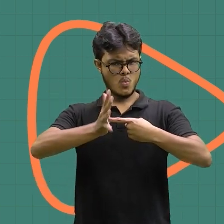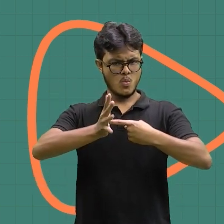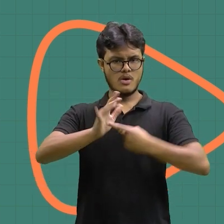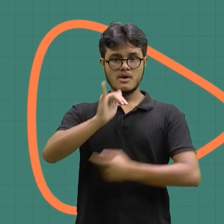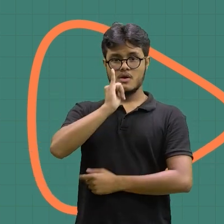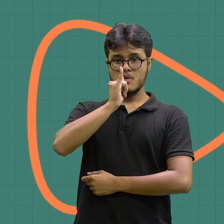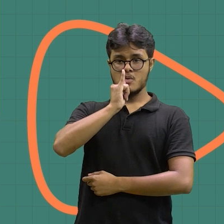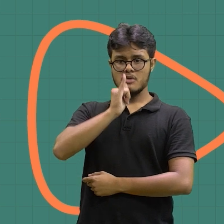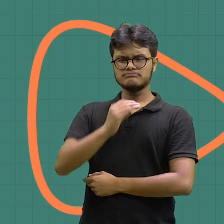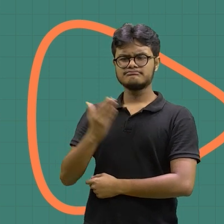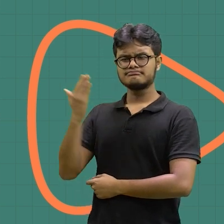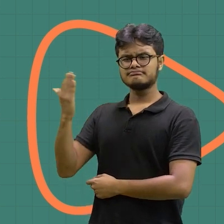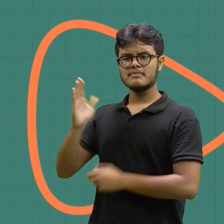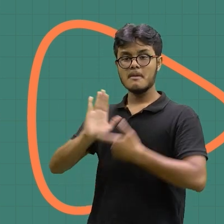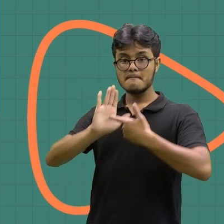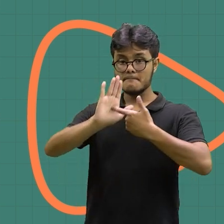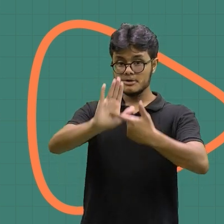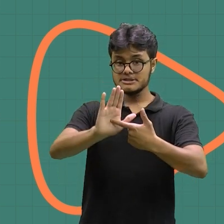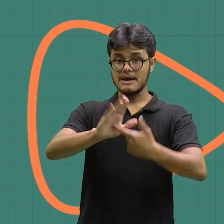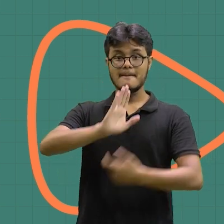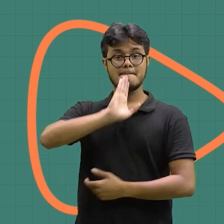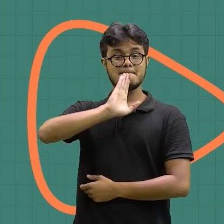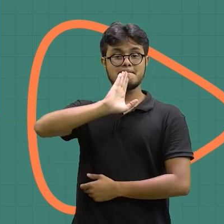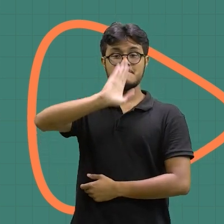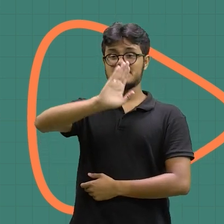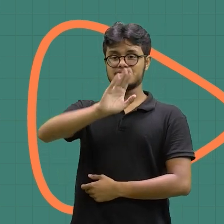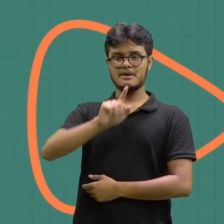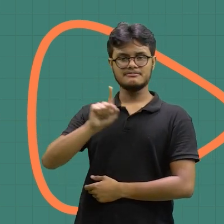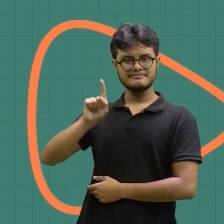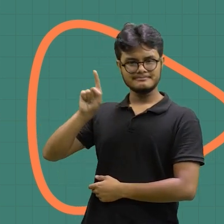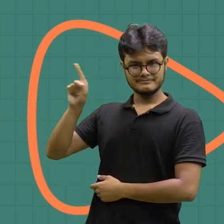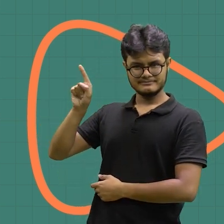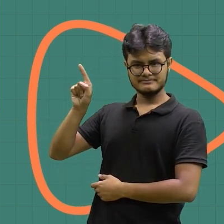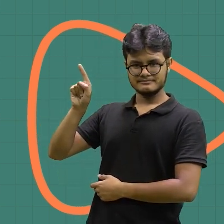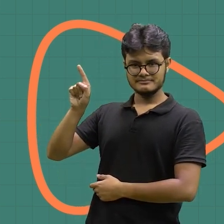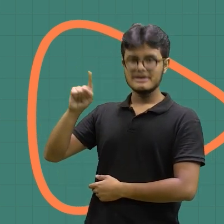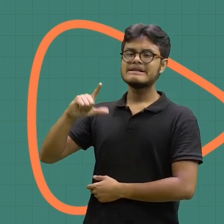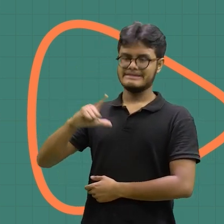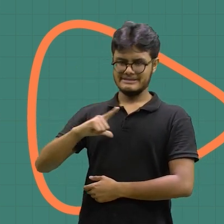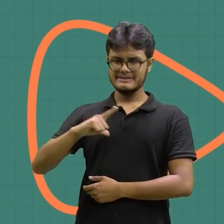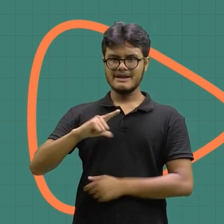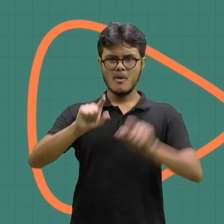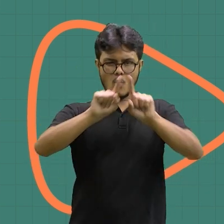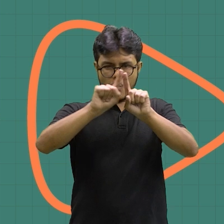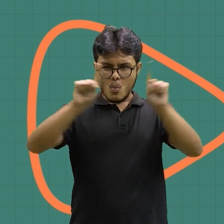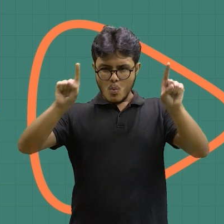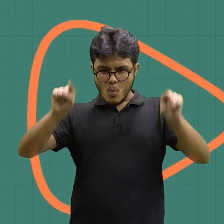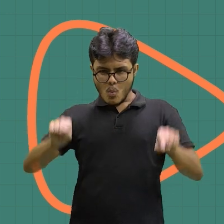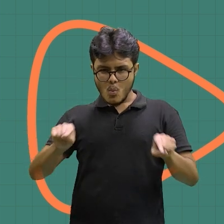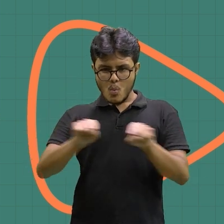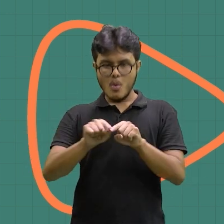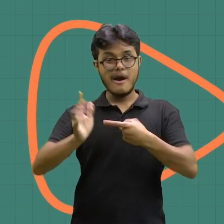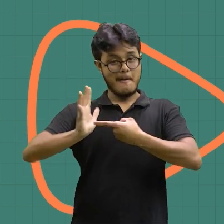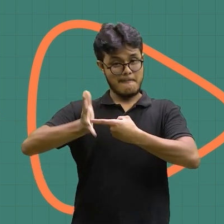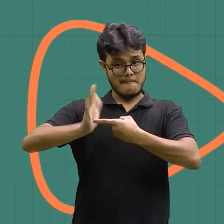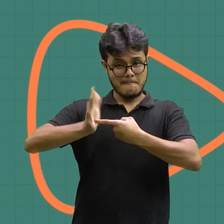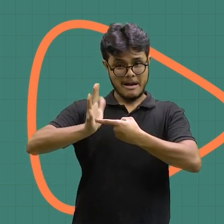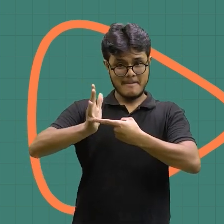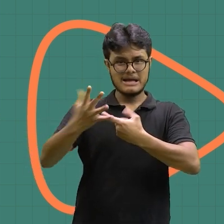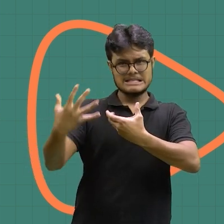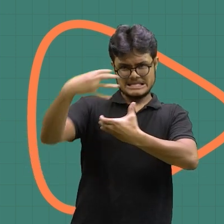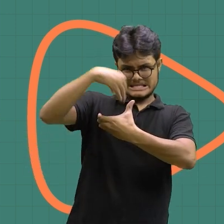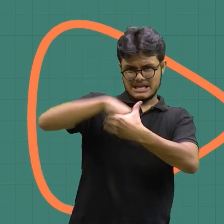destacando na tela. Isso aqui, ó, em vermelho, representa o gerador. Então, tudo que está ali dentro dessa